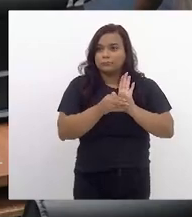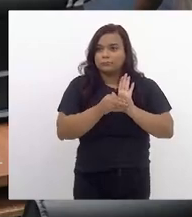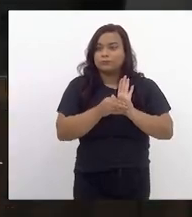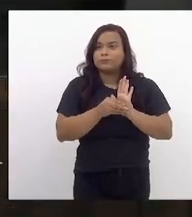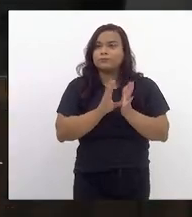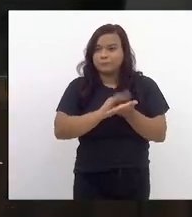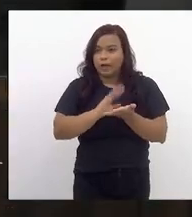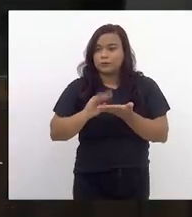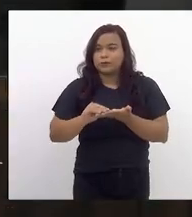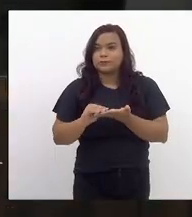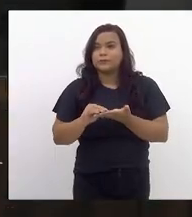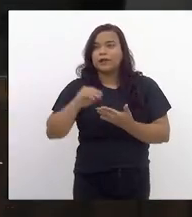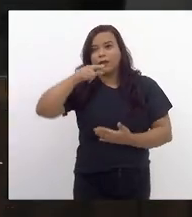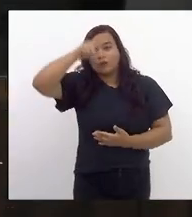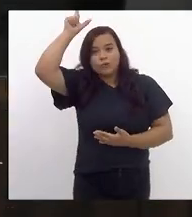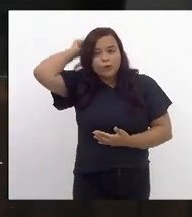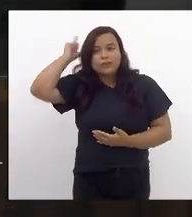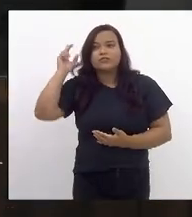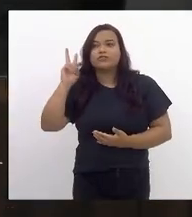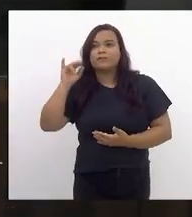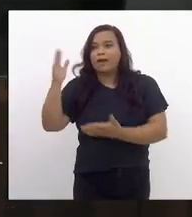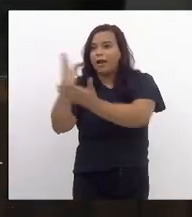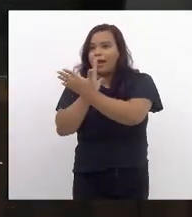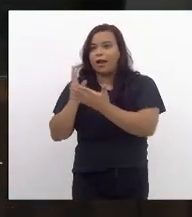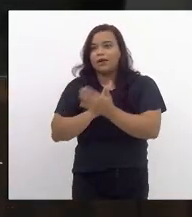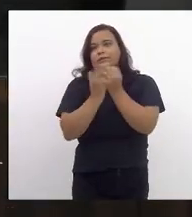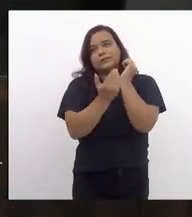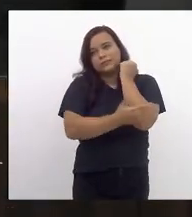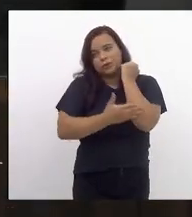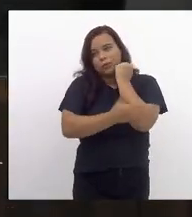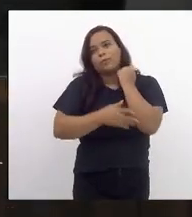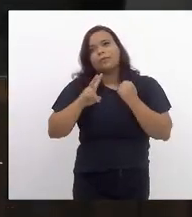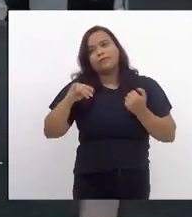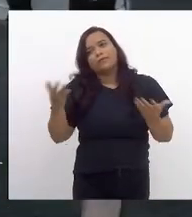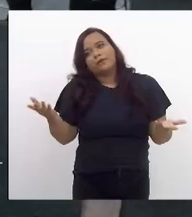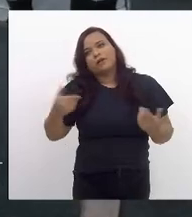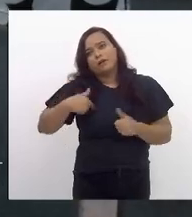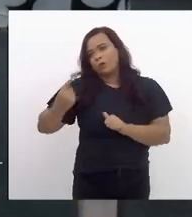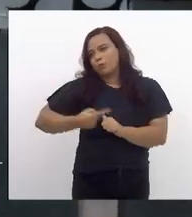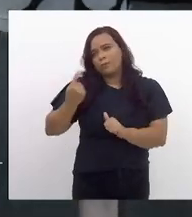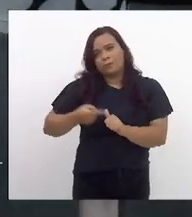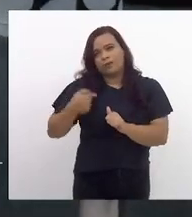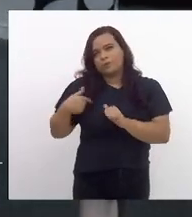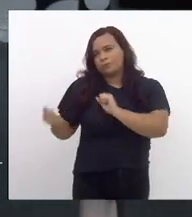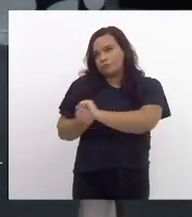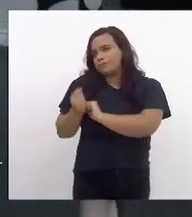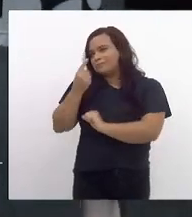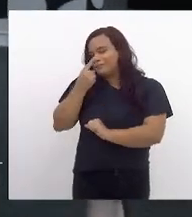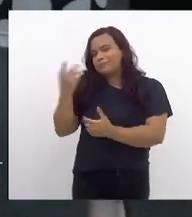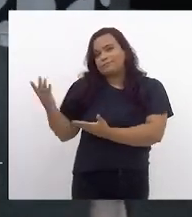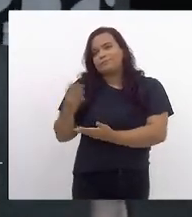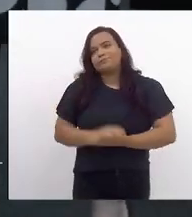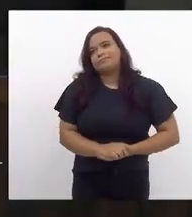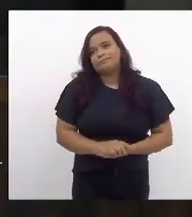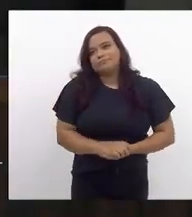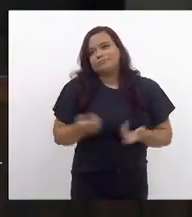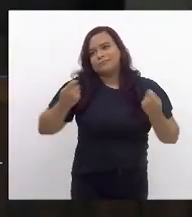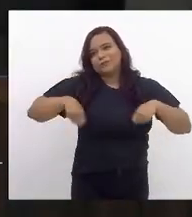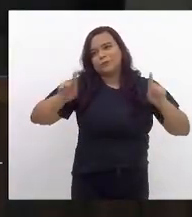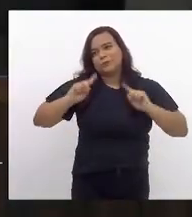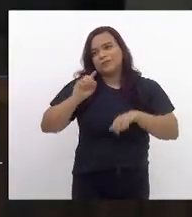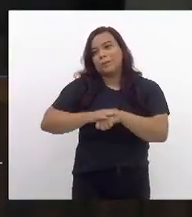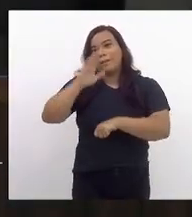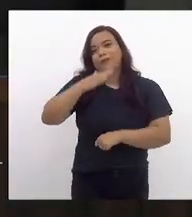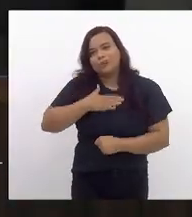Luiz Paulo, você vai deixar meia dúzia aí com ciúmes. Eu sou o primeiro, lógico. Não precisa ser o que mais